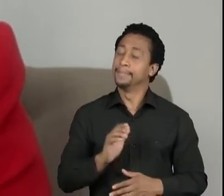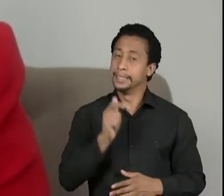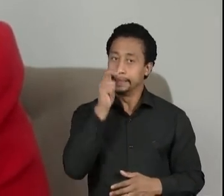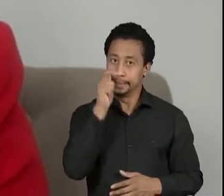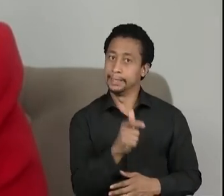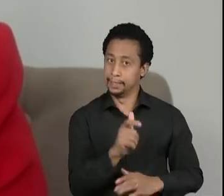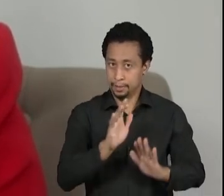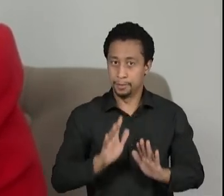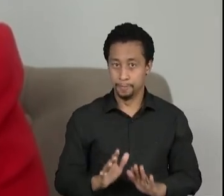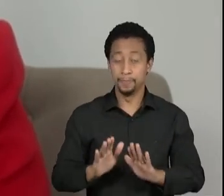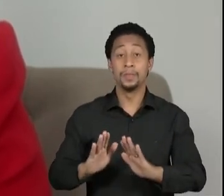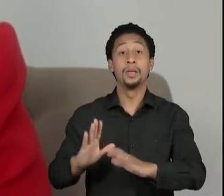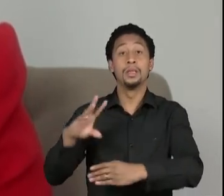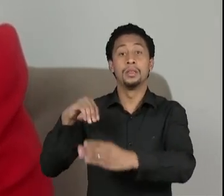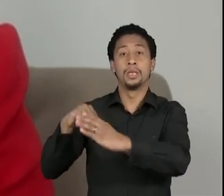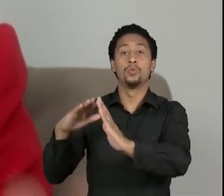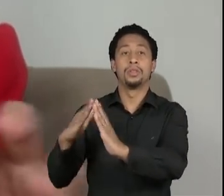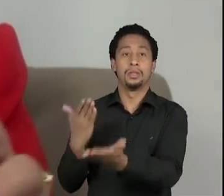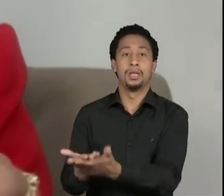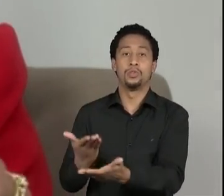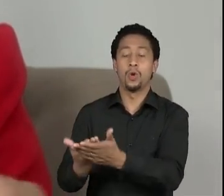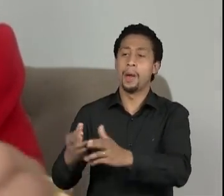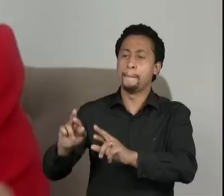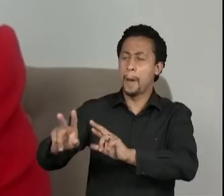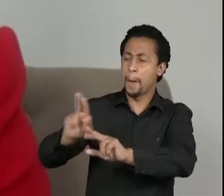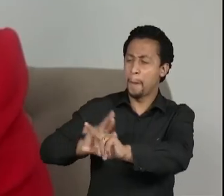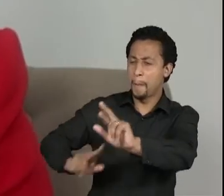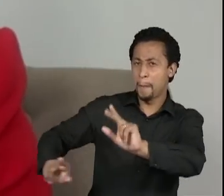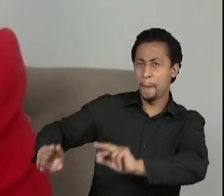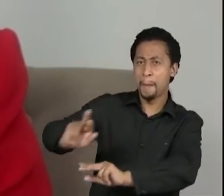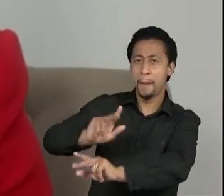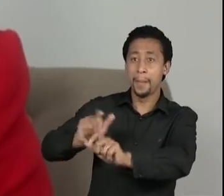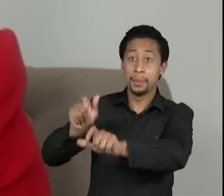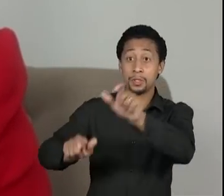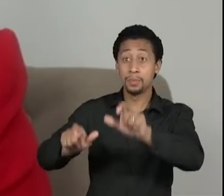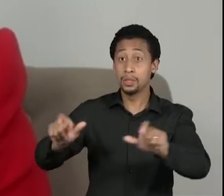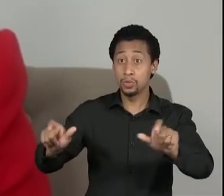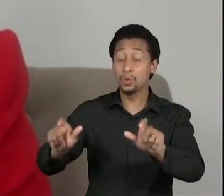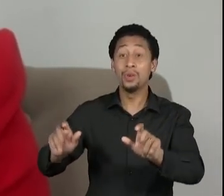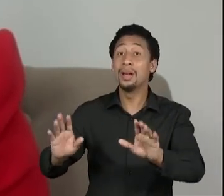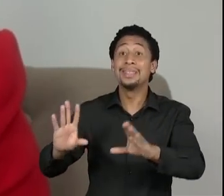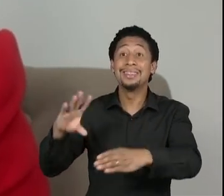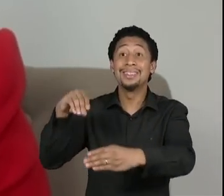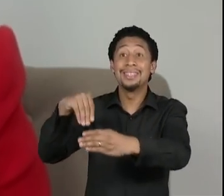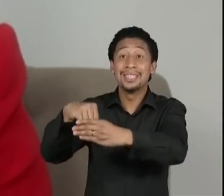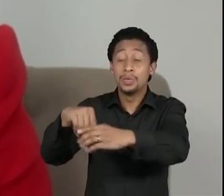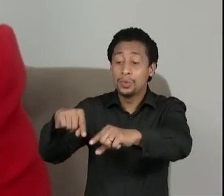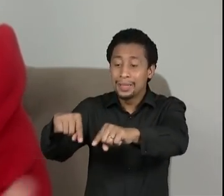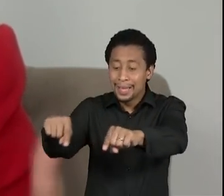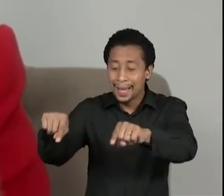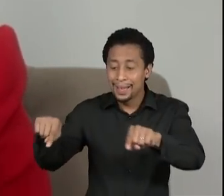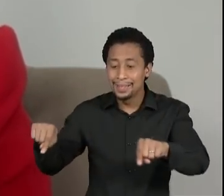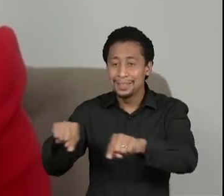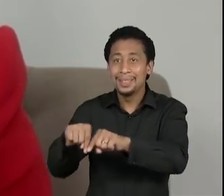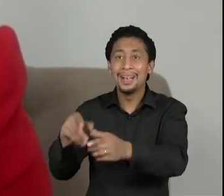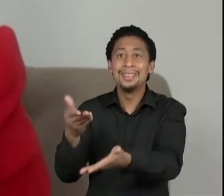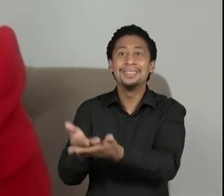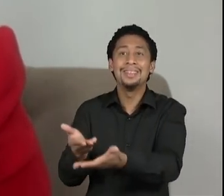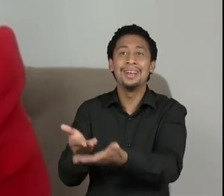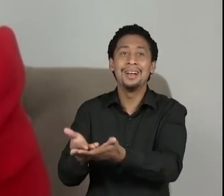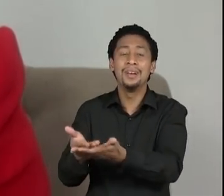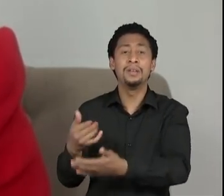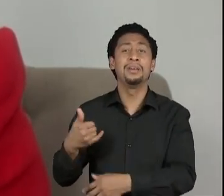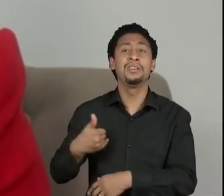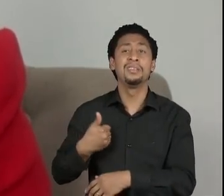essa diversidade se encontre justamente numa sala de aula com alunos da mesma